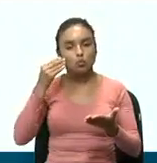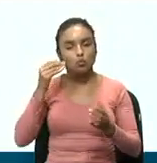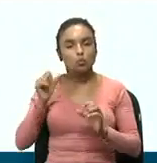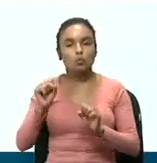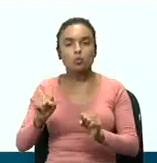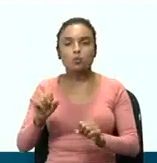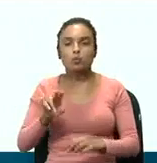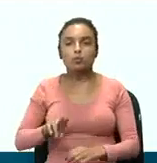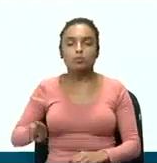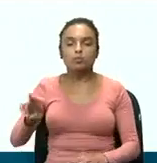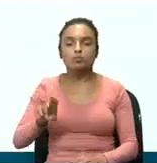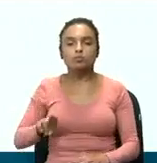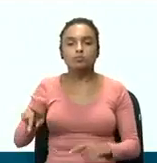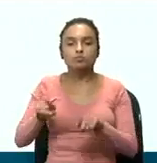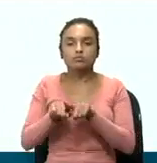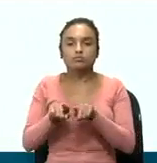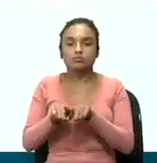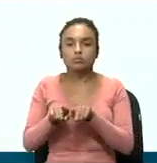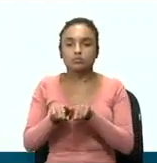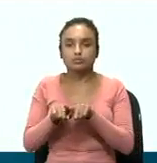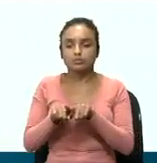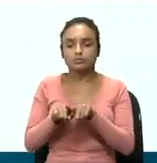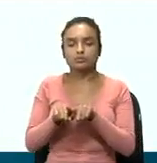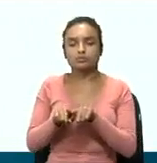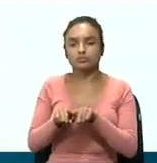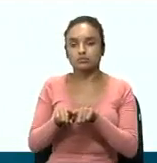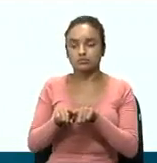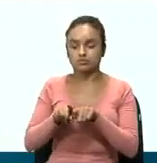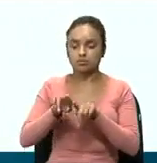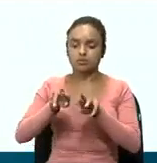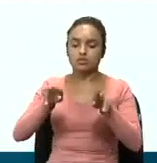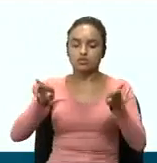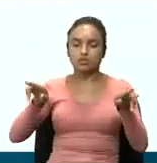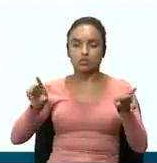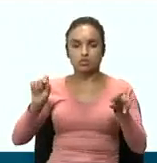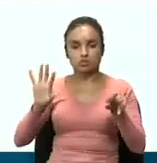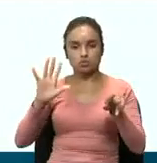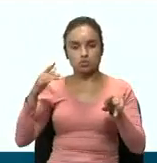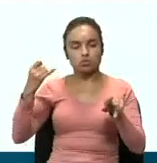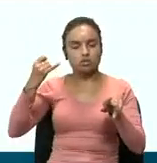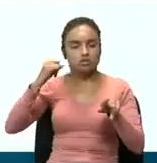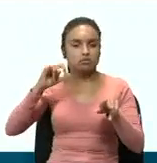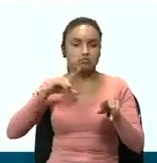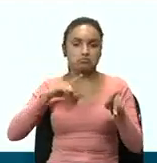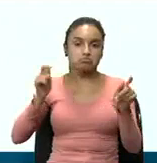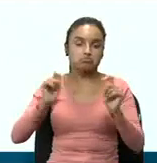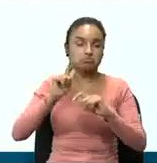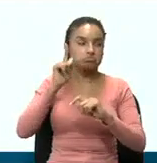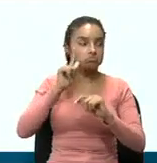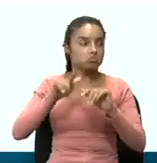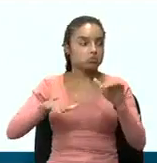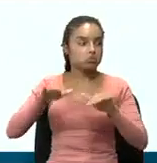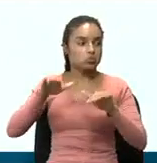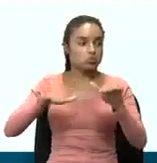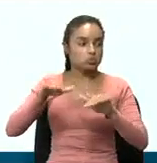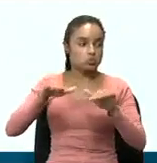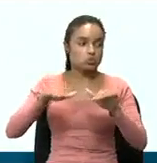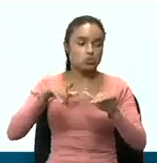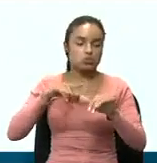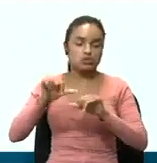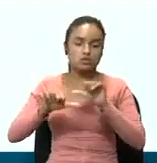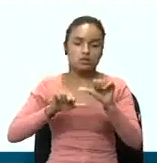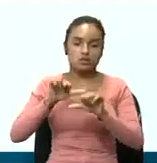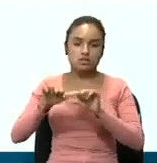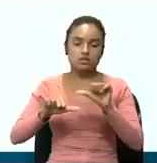ser utilizado em várias circunstâncias, tanto se ela for alternada ou não, para verificar